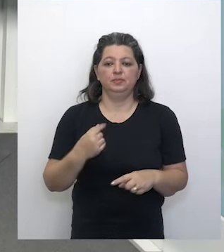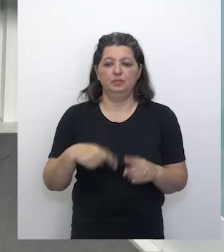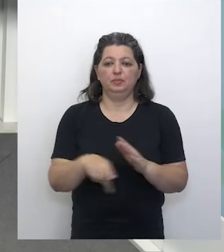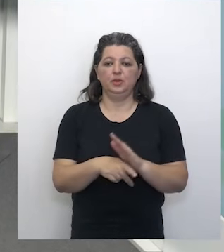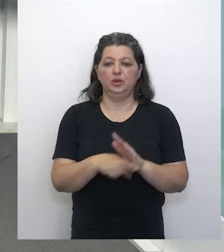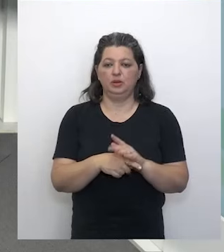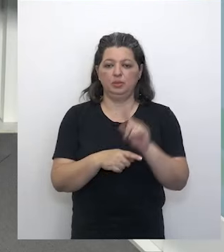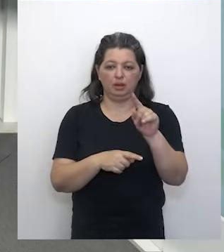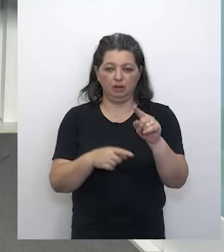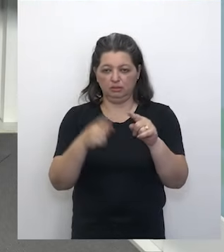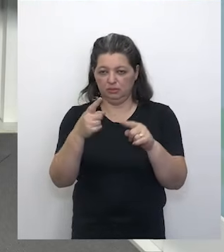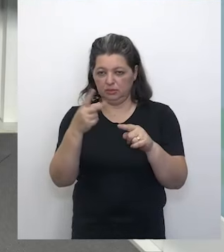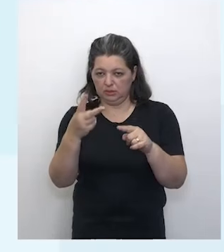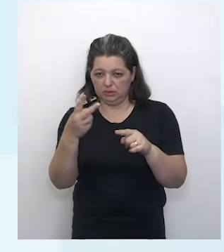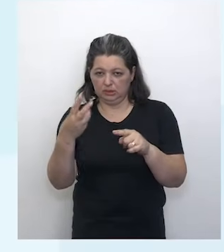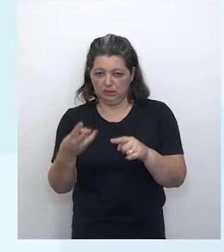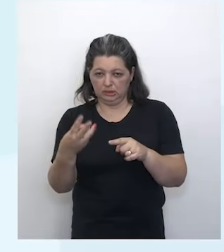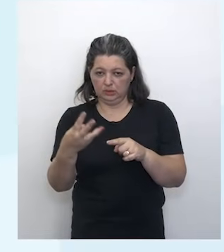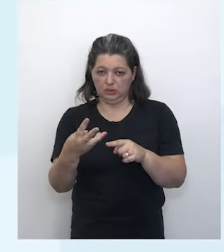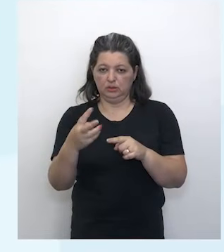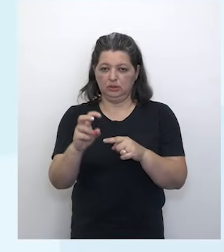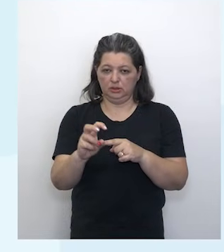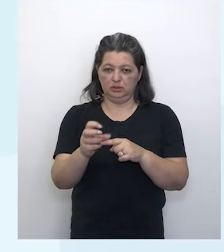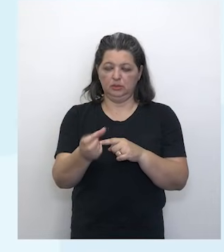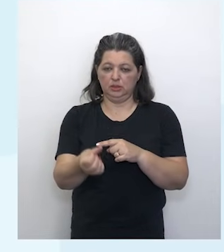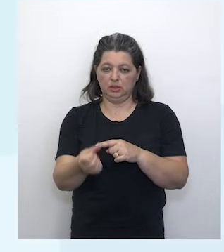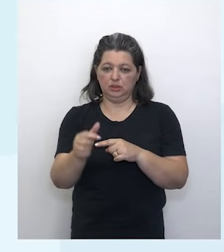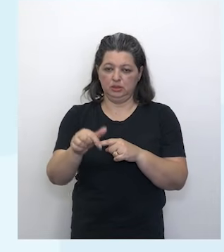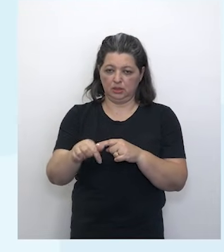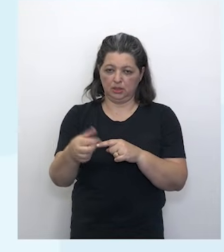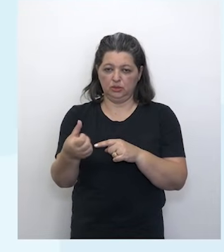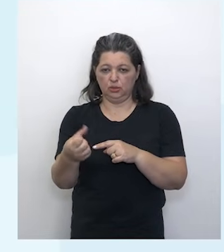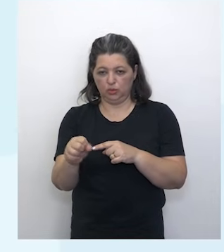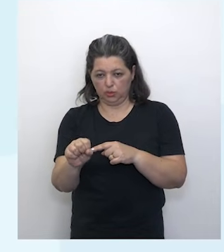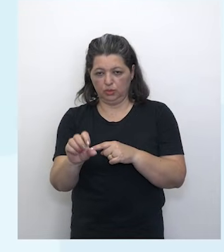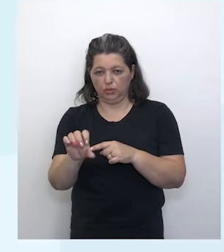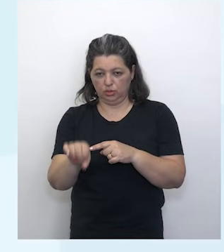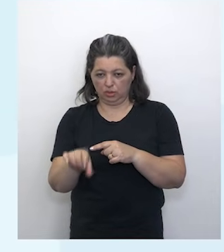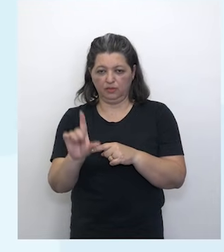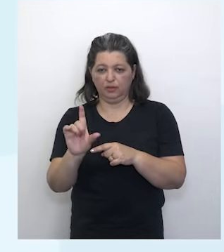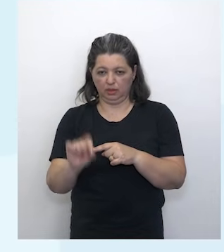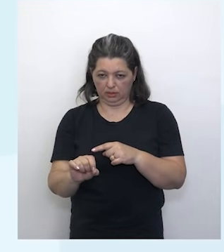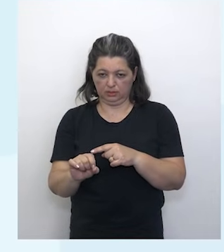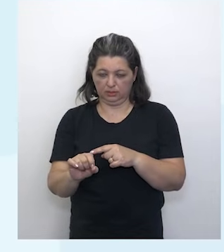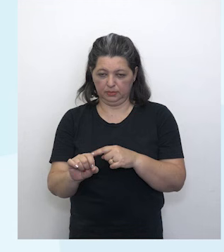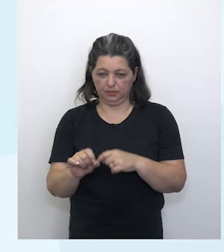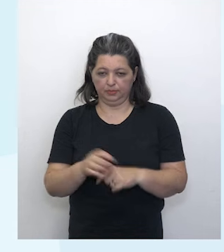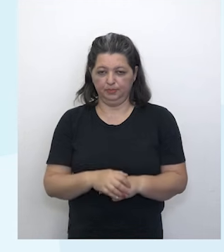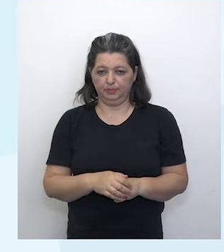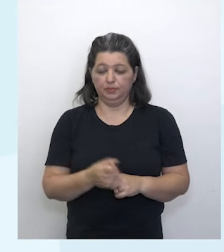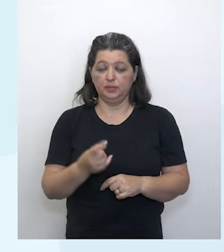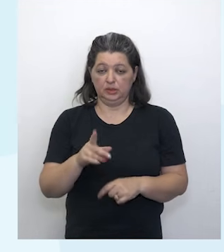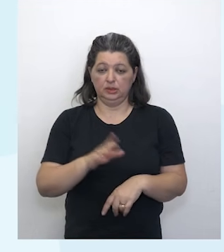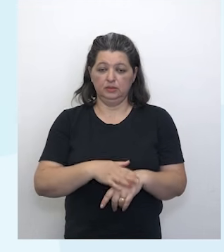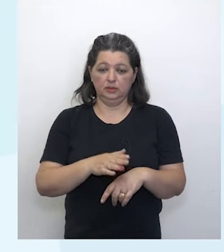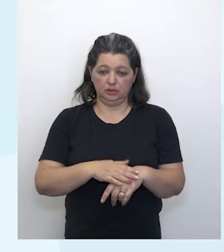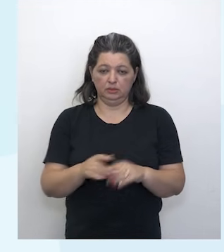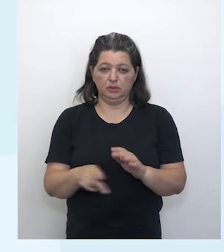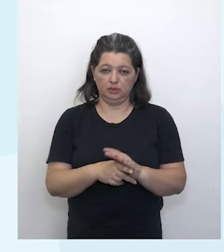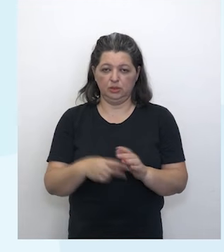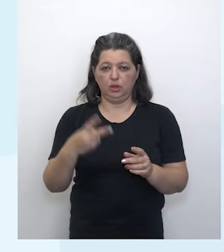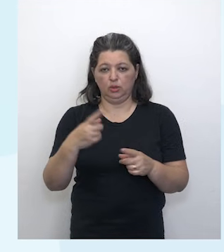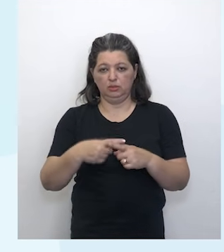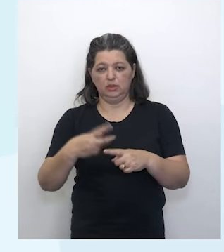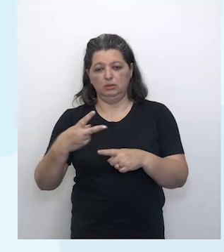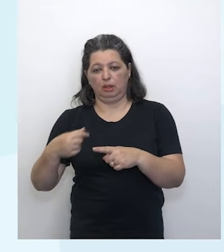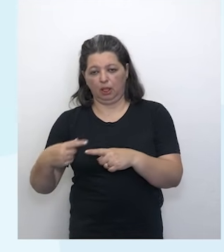vem, ó, 1, 2, 3, 4, 5, 6, 7, 8, 9, 10. Se você fizer 2 vezes 2 vezes